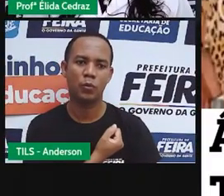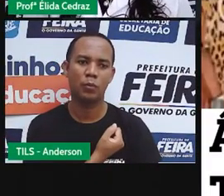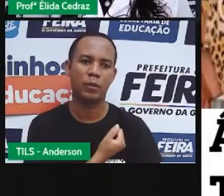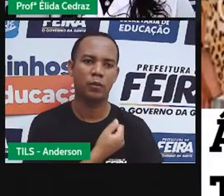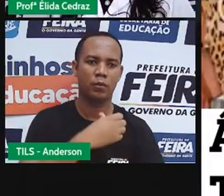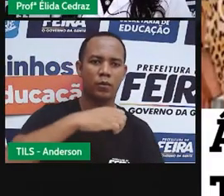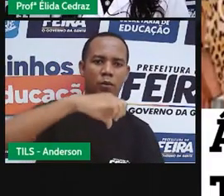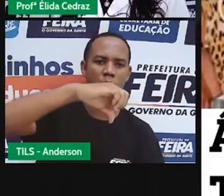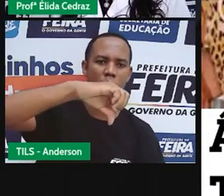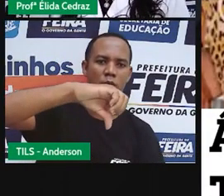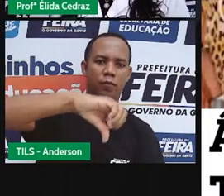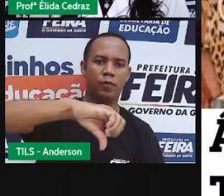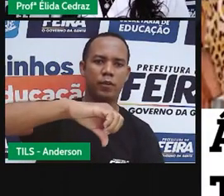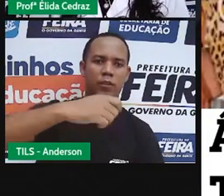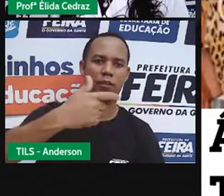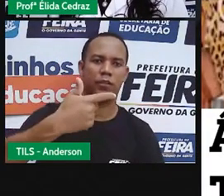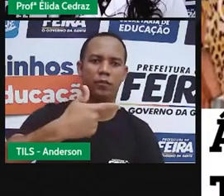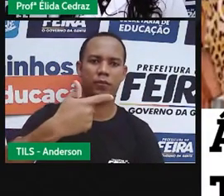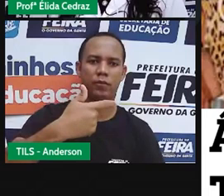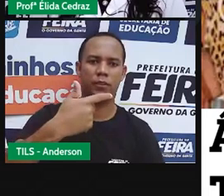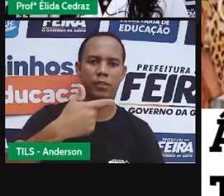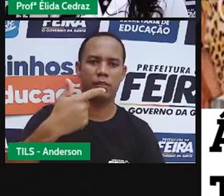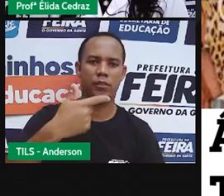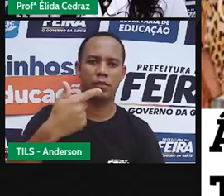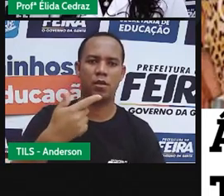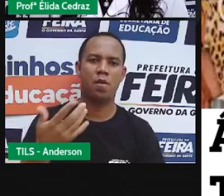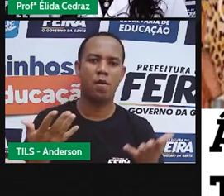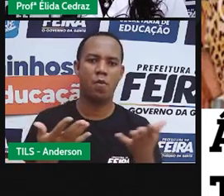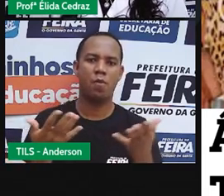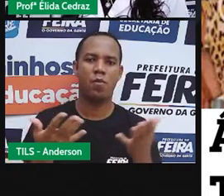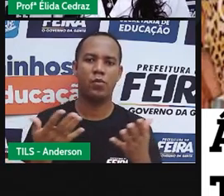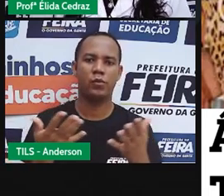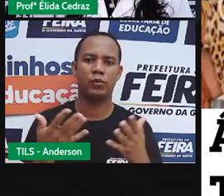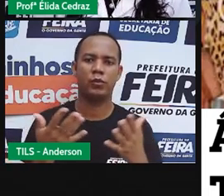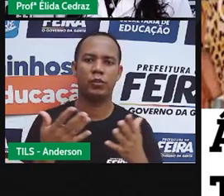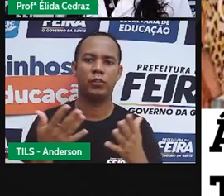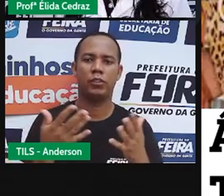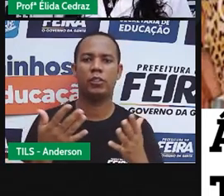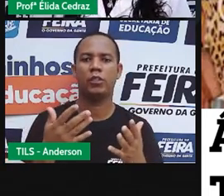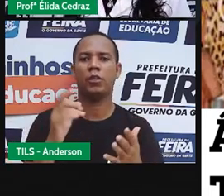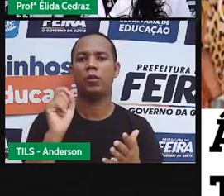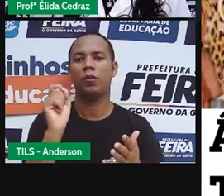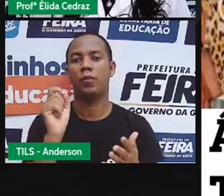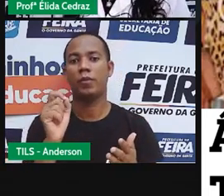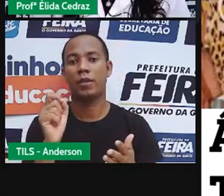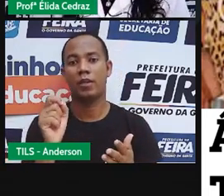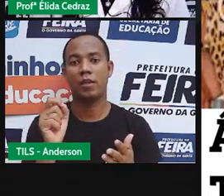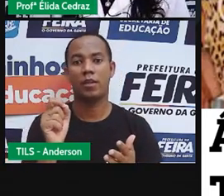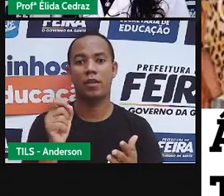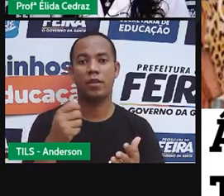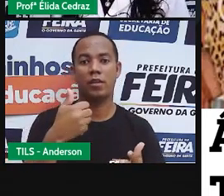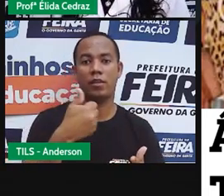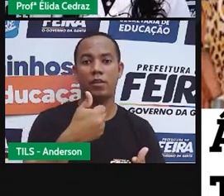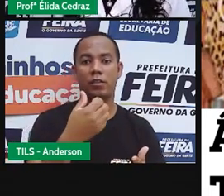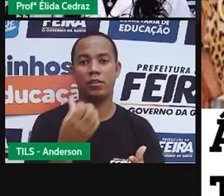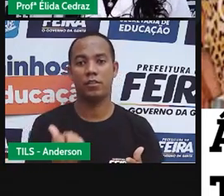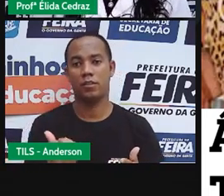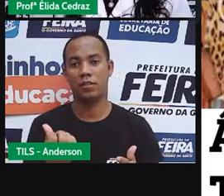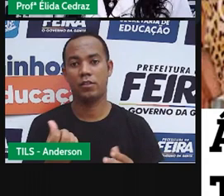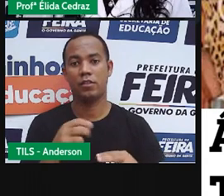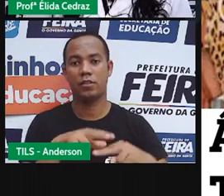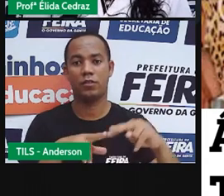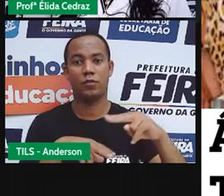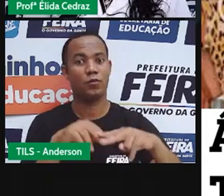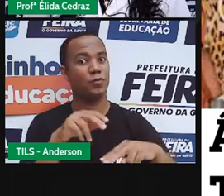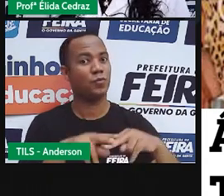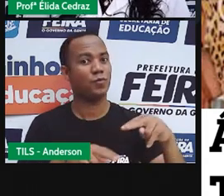92, dia 16 de junho, uma quarta-feira. A nossa área Ciências Humanas e o